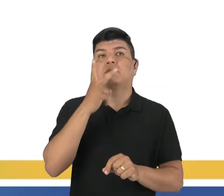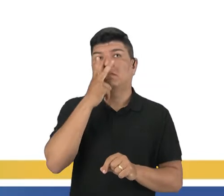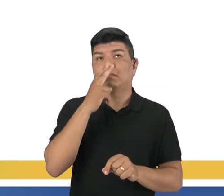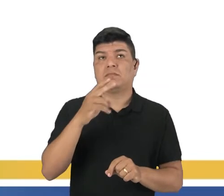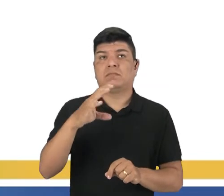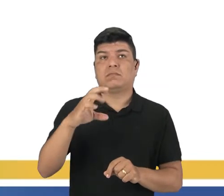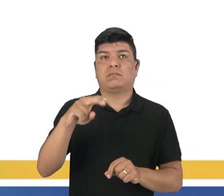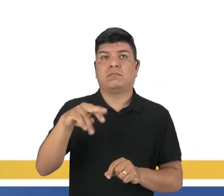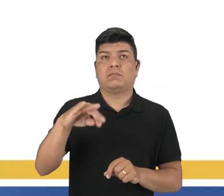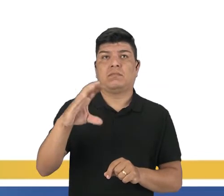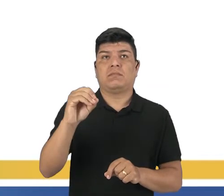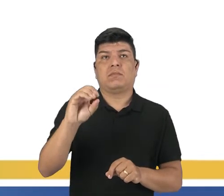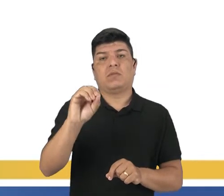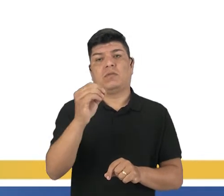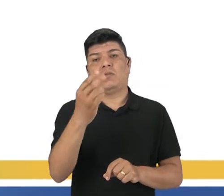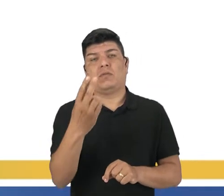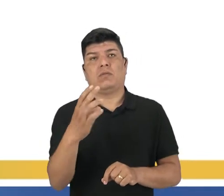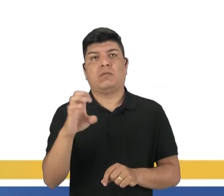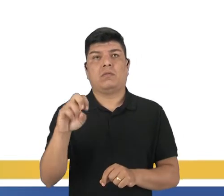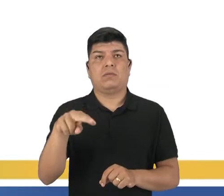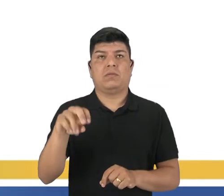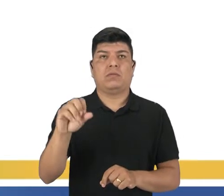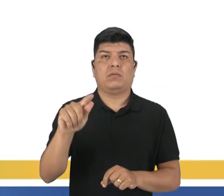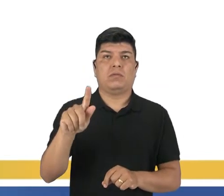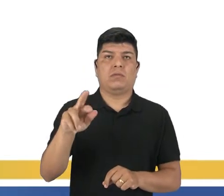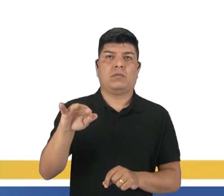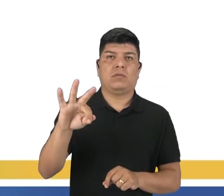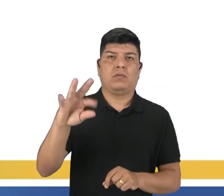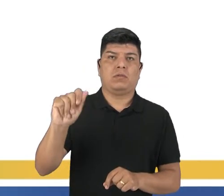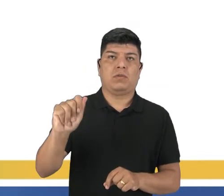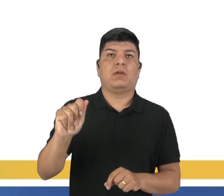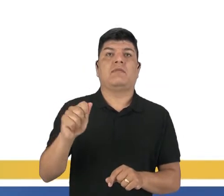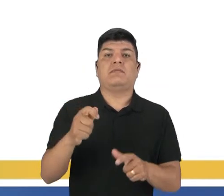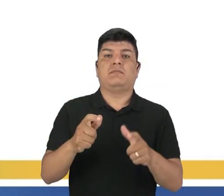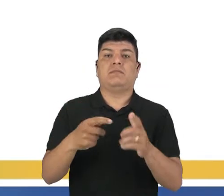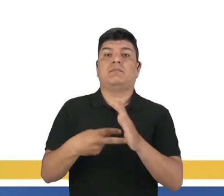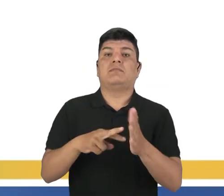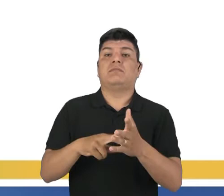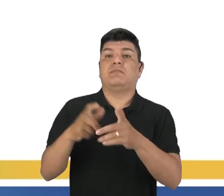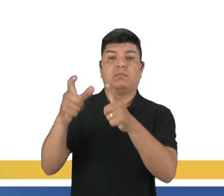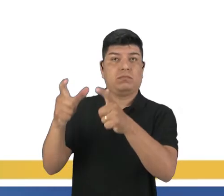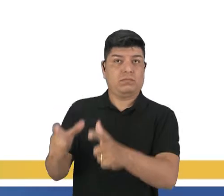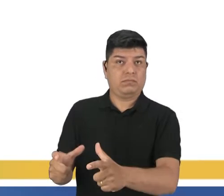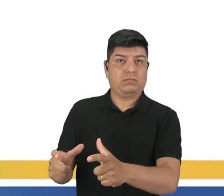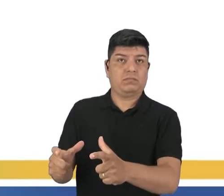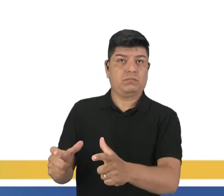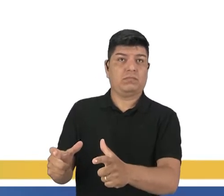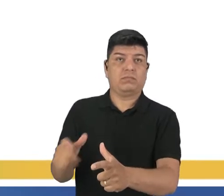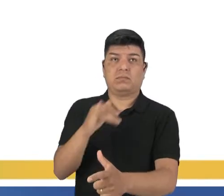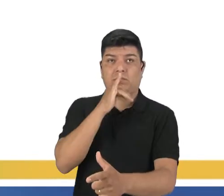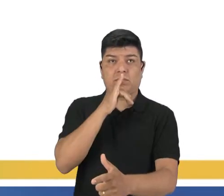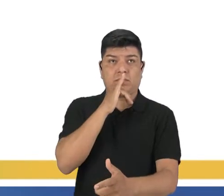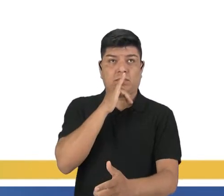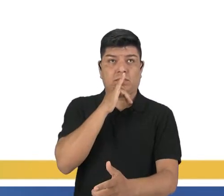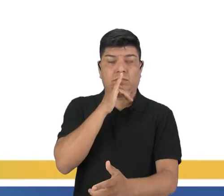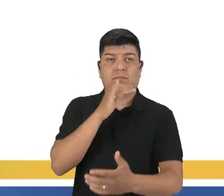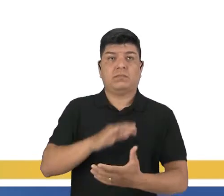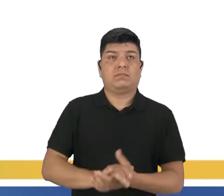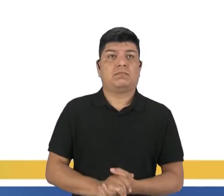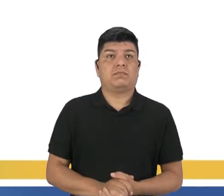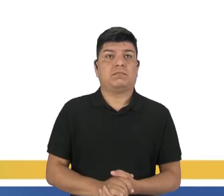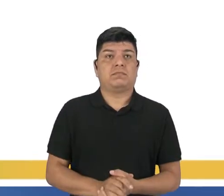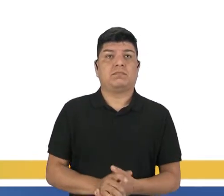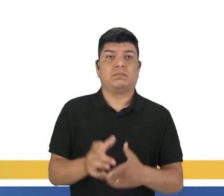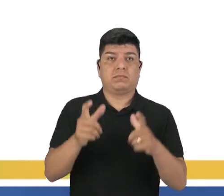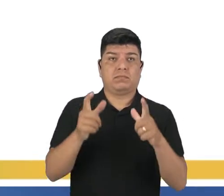denominar aparato cênico ou cenografia. Consiste em representar o lugar. Vamos ver um